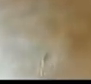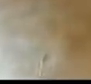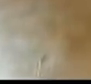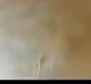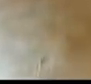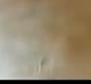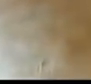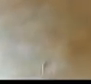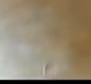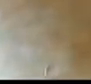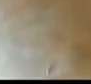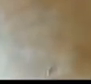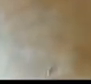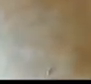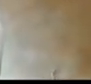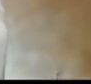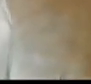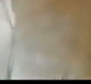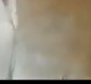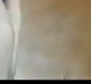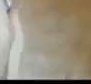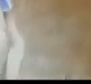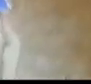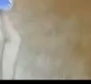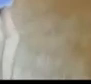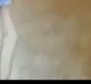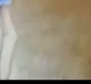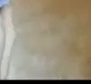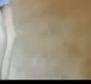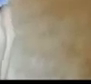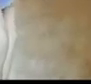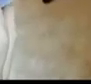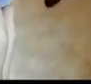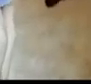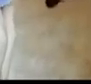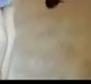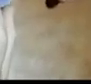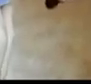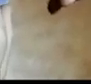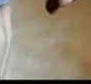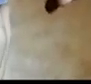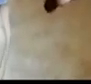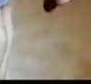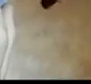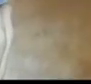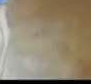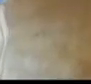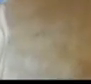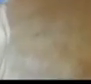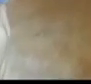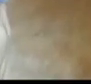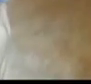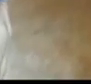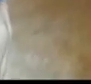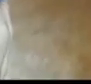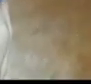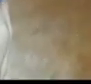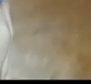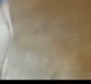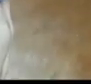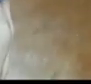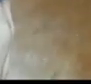combinar algarismo, e as situações que nós usamos os números. Na hora de jogar de hoje, da página